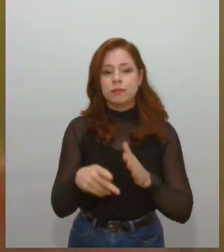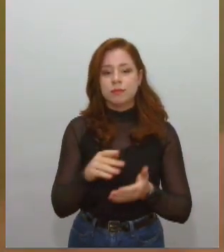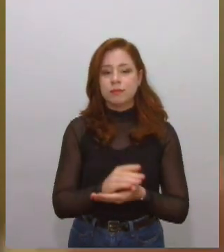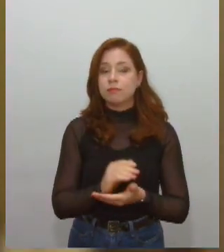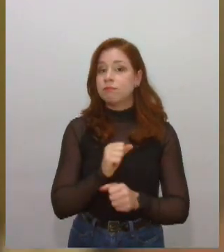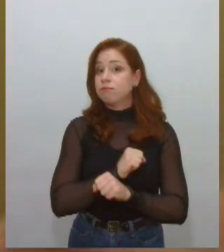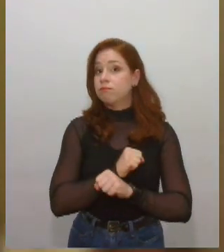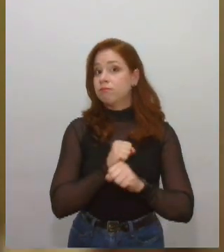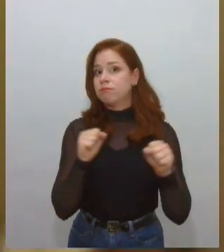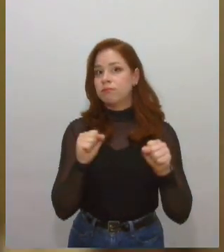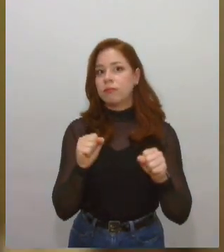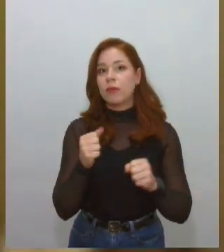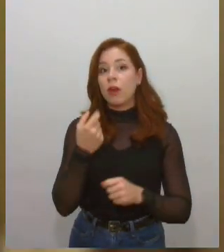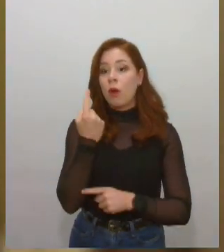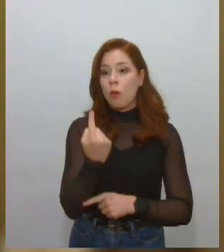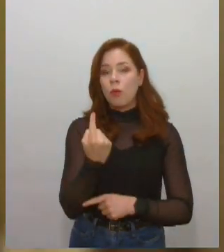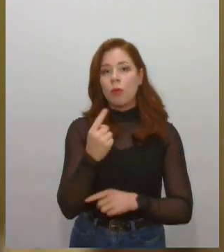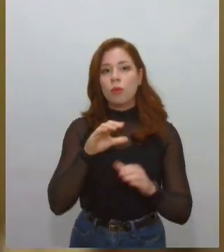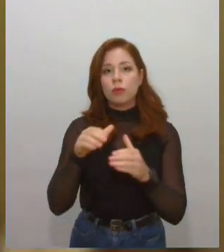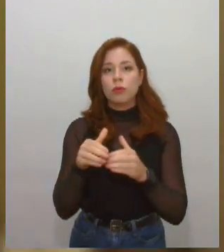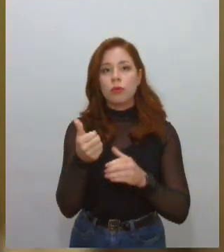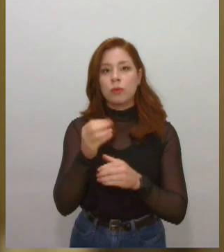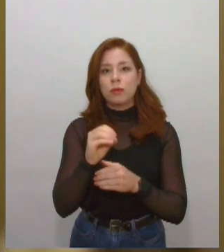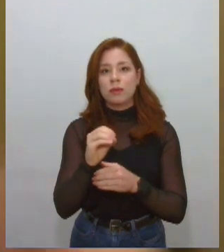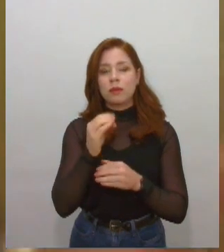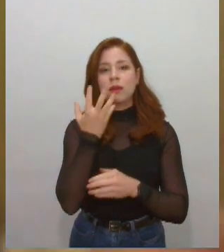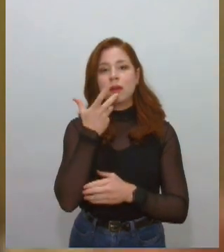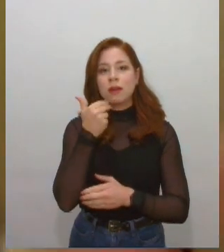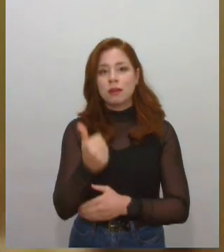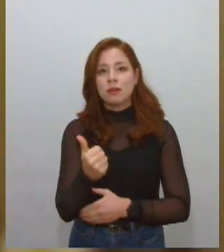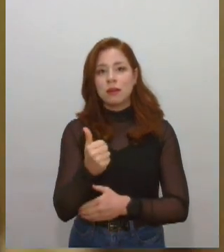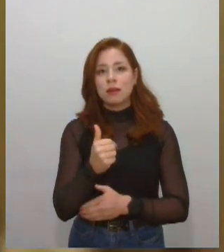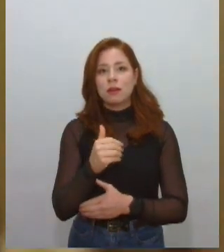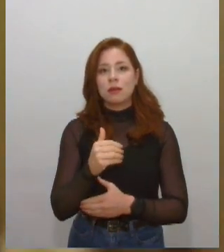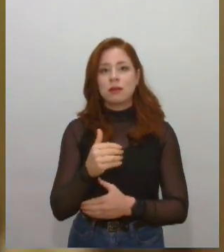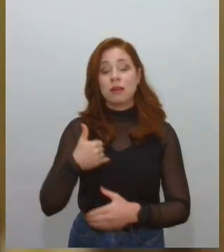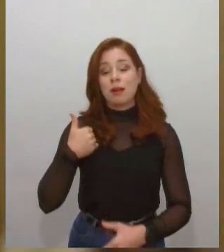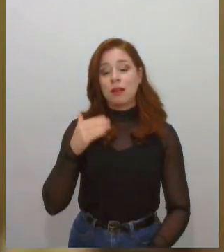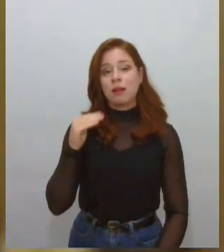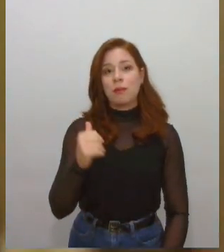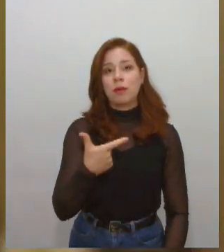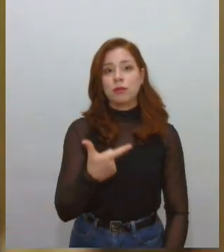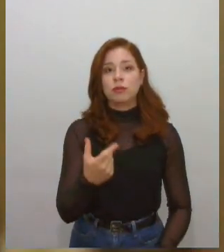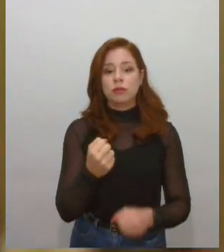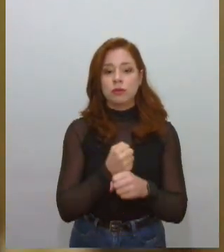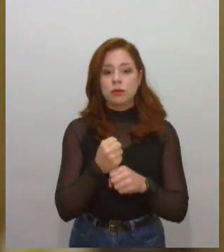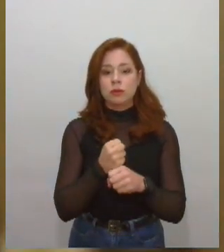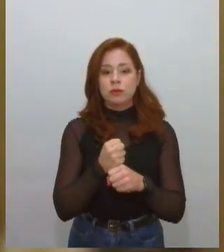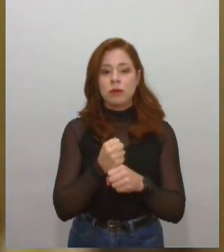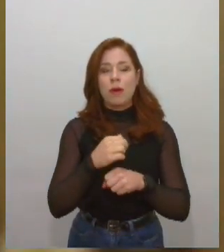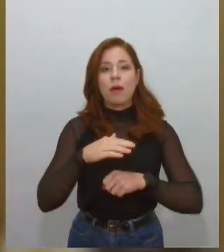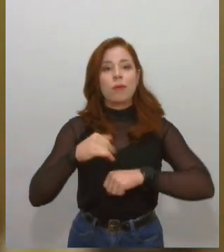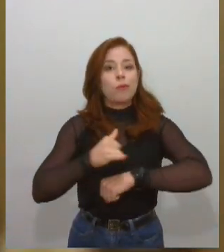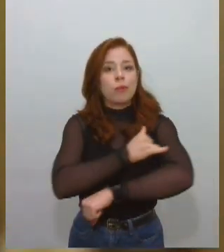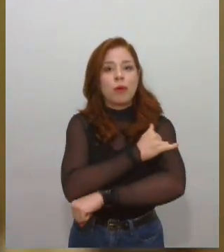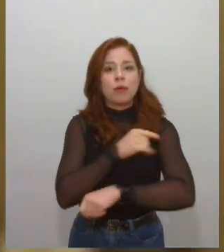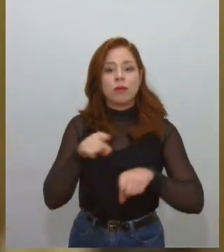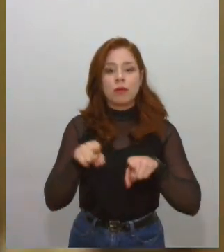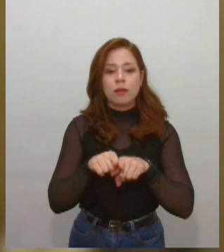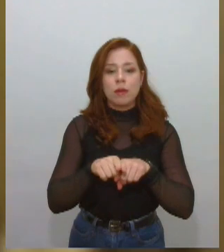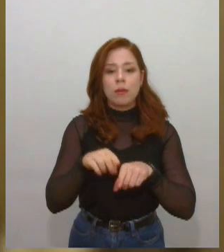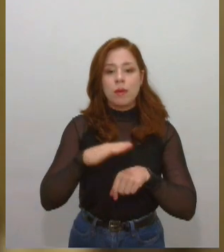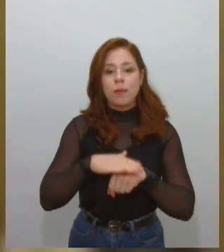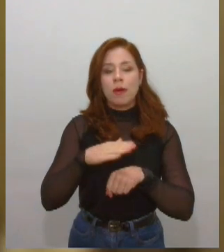10 crianças menores de 2 anos tem excesso de peso. Quando a gente fala nas crianças maiores de 6 anos, 3 em cada 10 meninos, 4 em cada 10